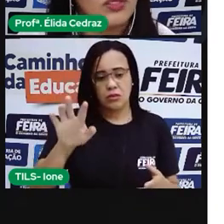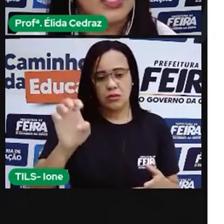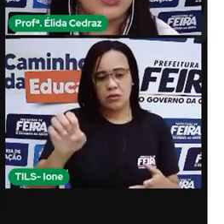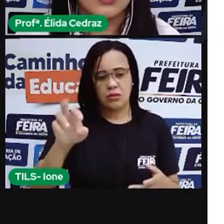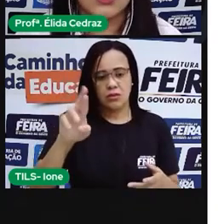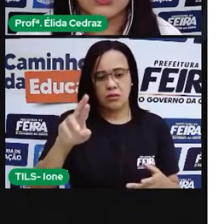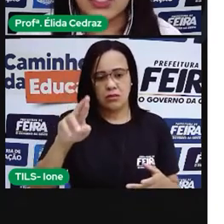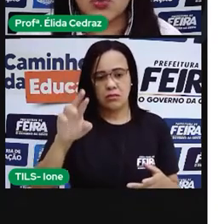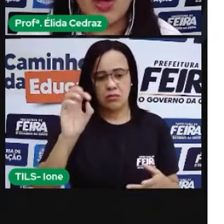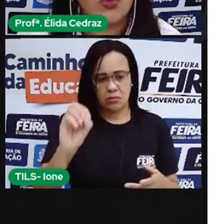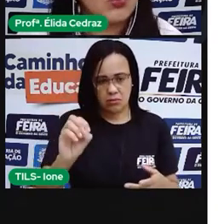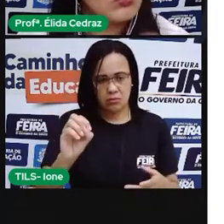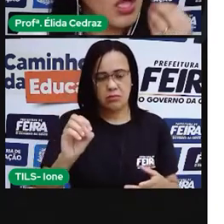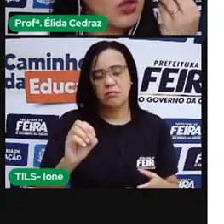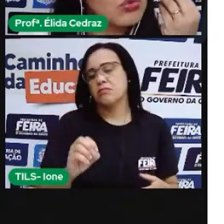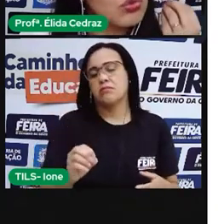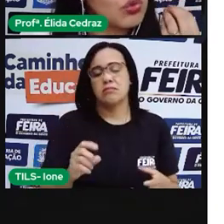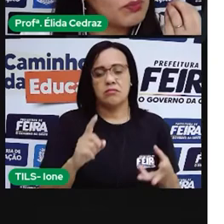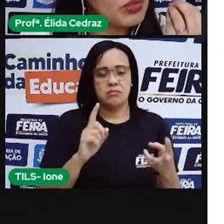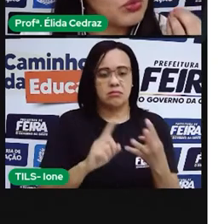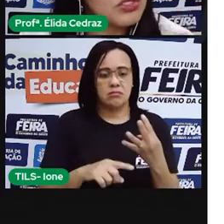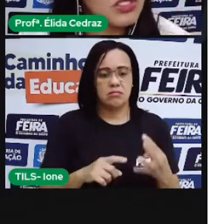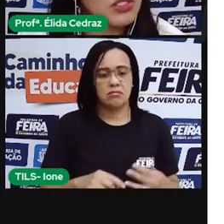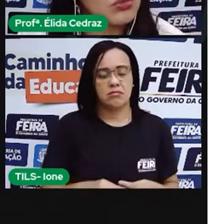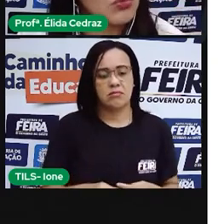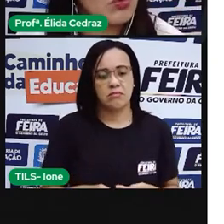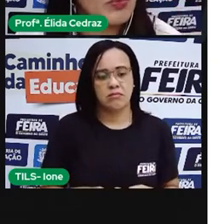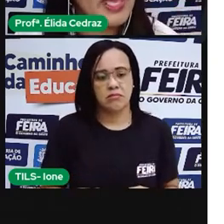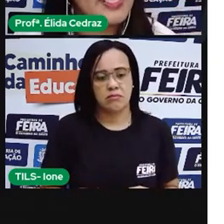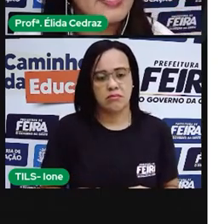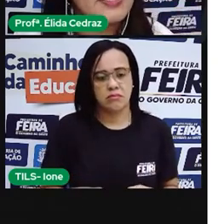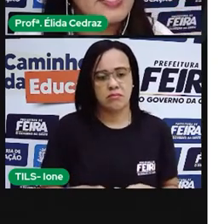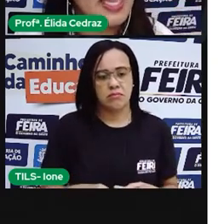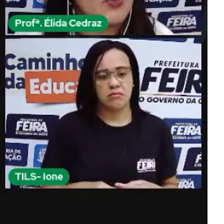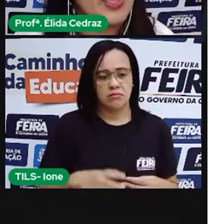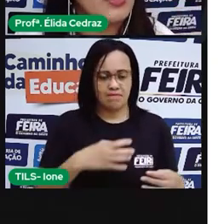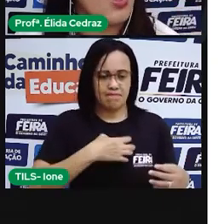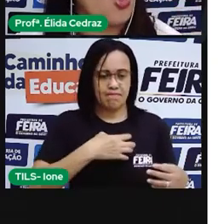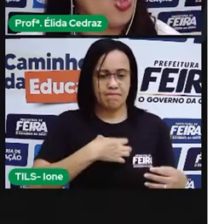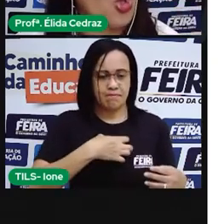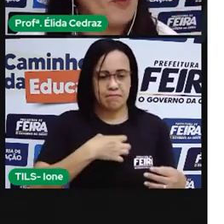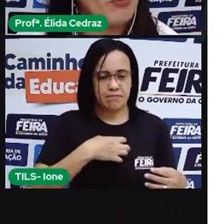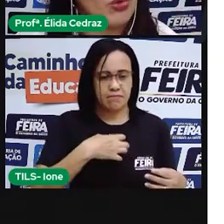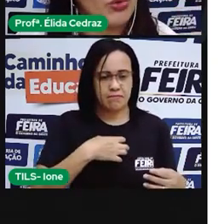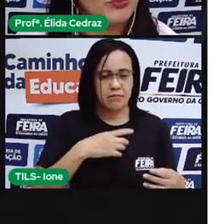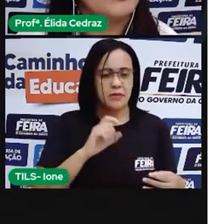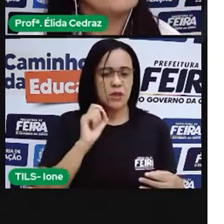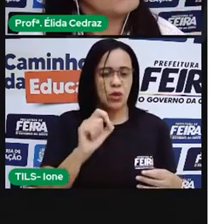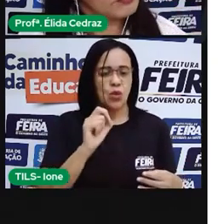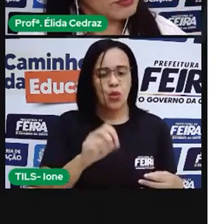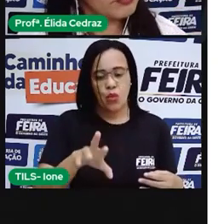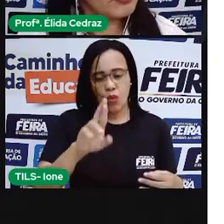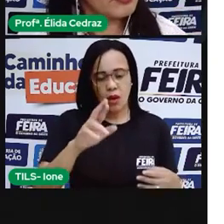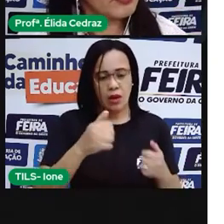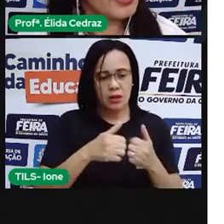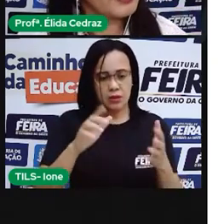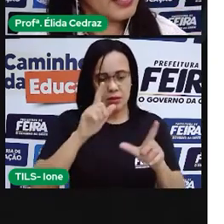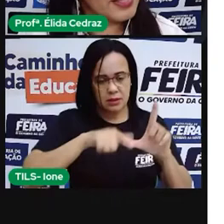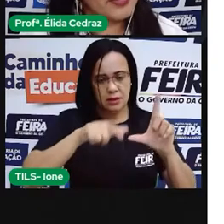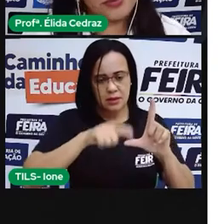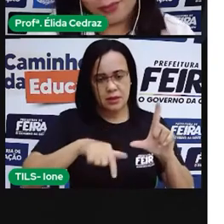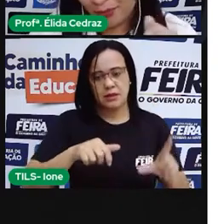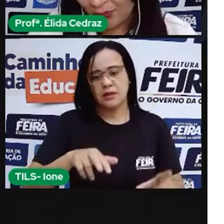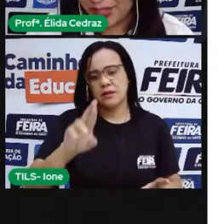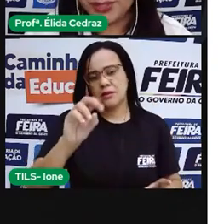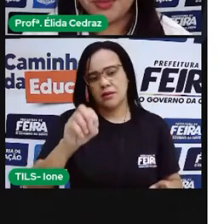Ferro, igual ao som produzido com R inicial em robô.